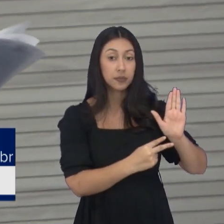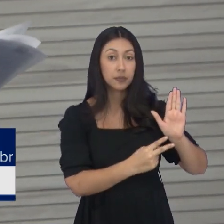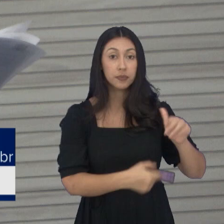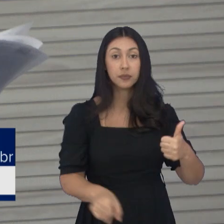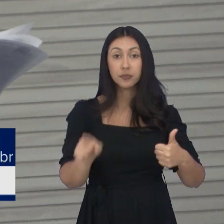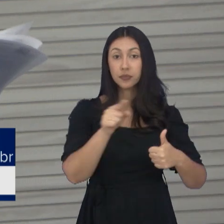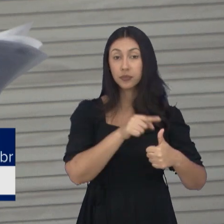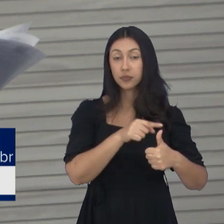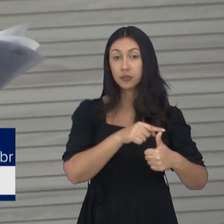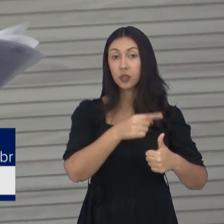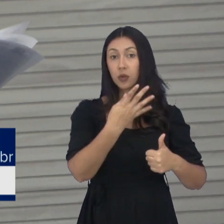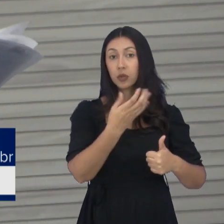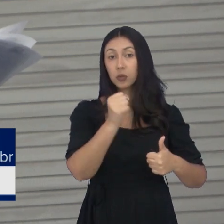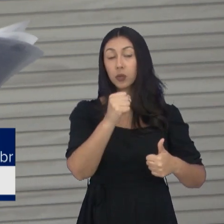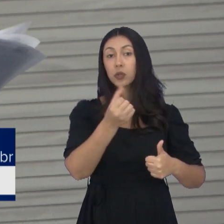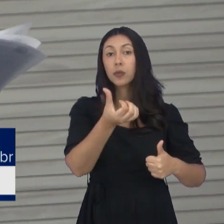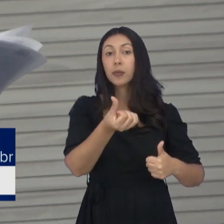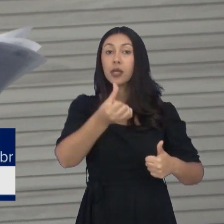Processo